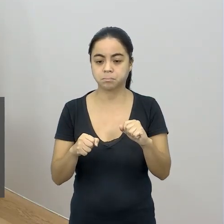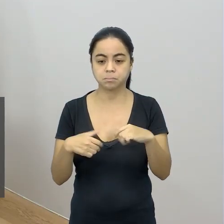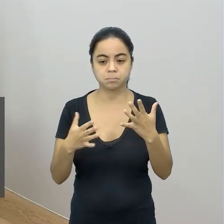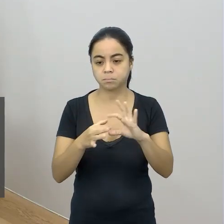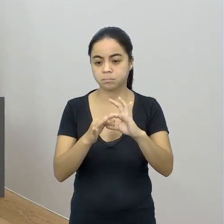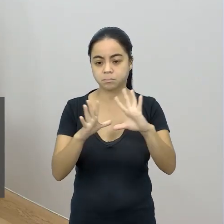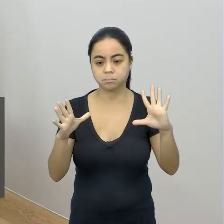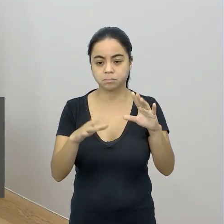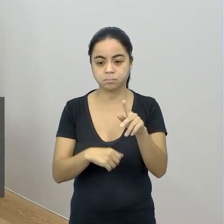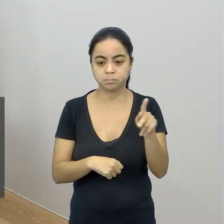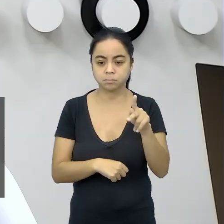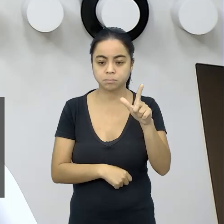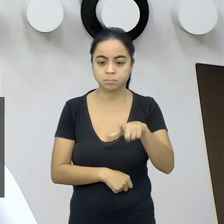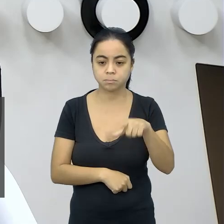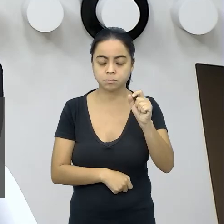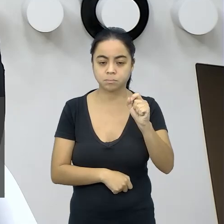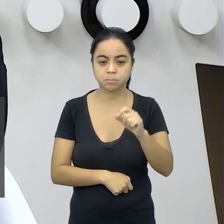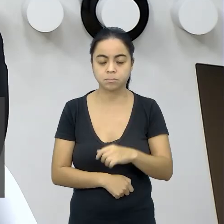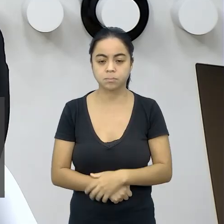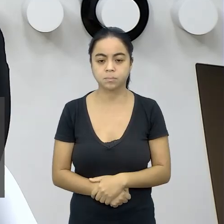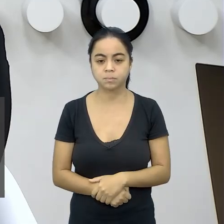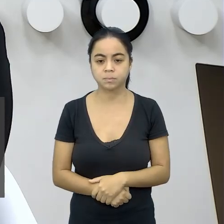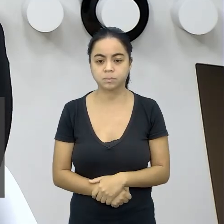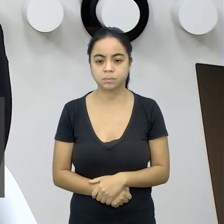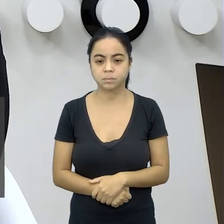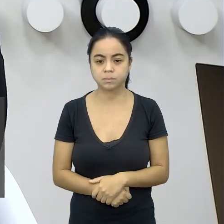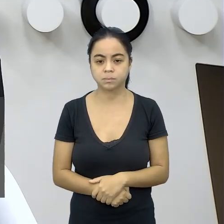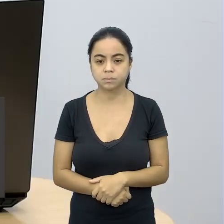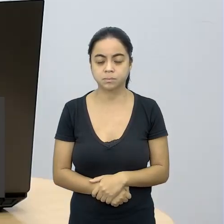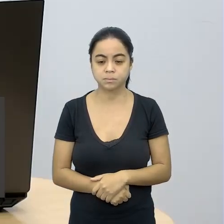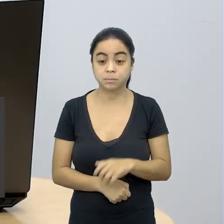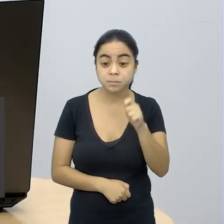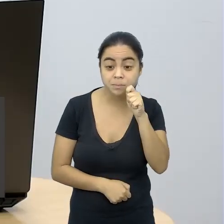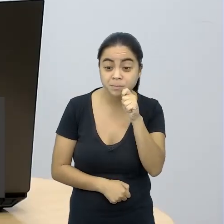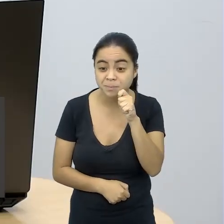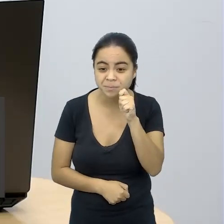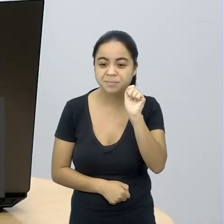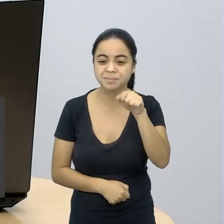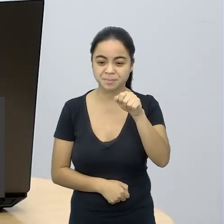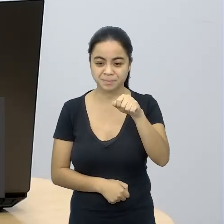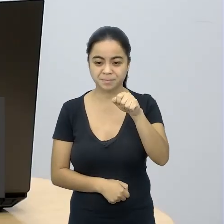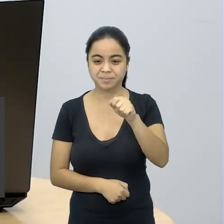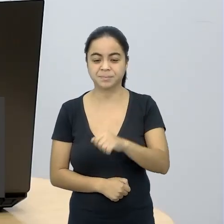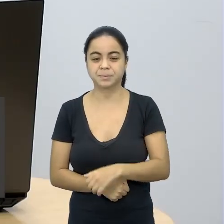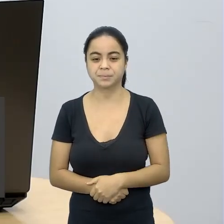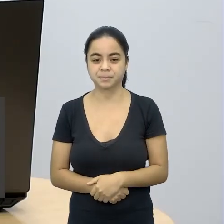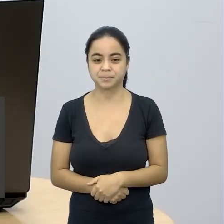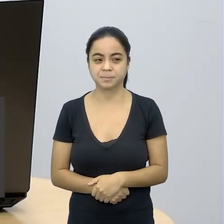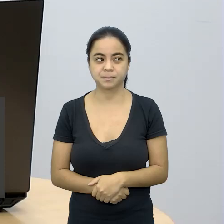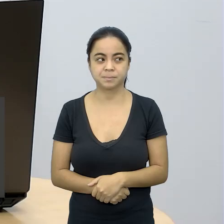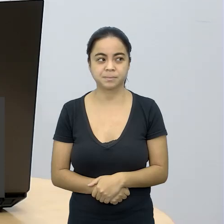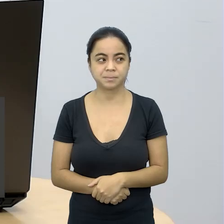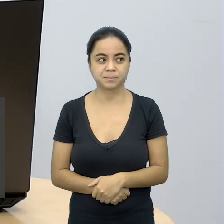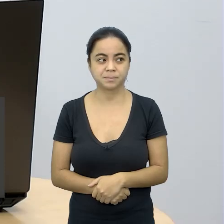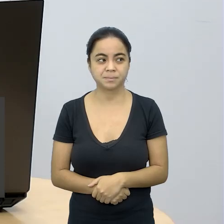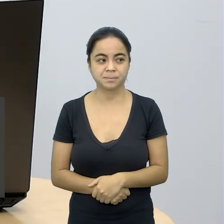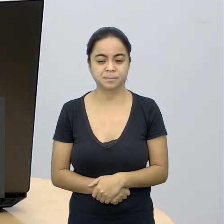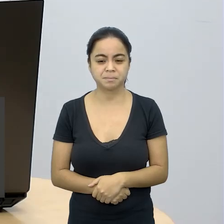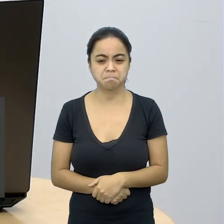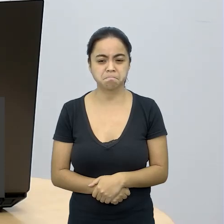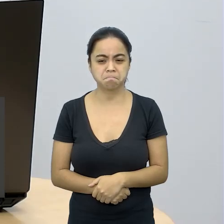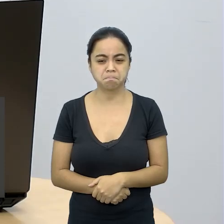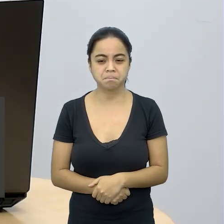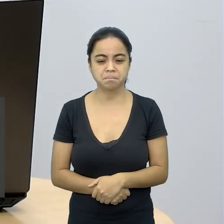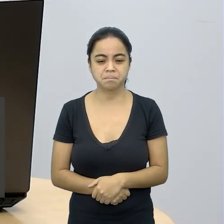critério do professor. É a investigação mesmo no processo, né, exatamente, Renan? A lupinha, né? Que eu ia dar você deu spoiler, eu ia só contar no final, mas tudo